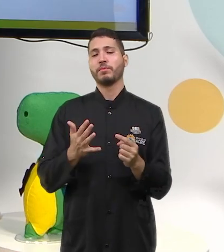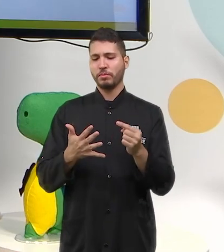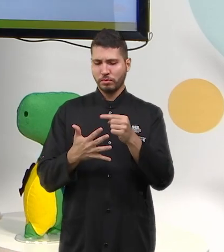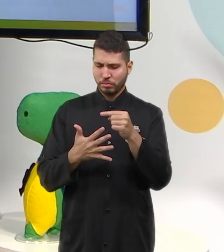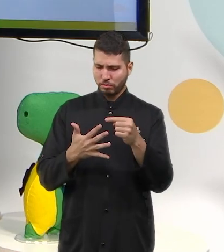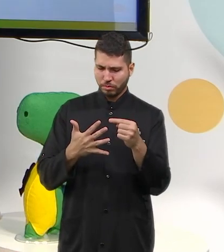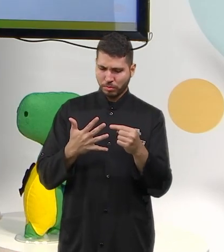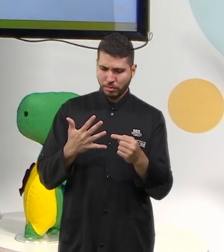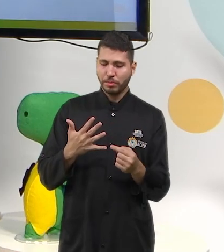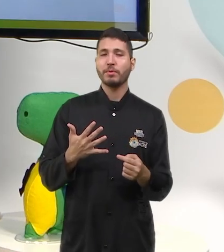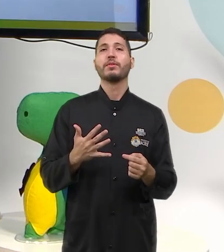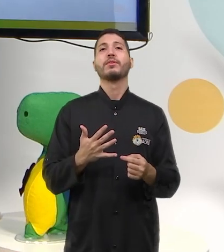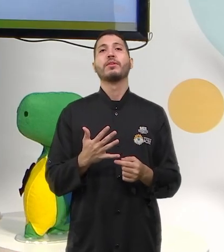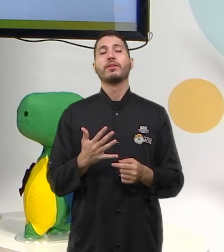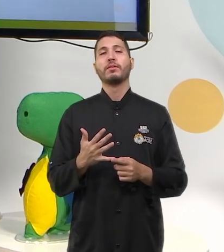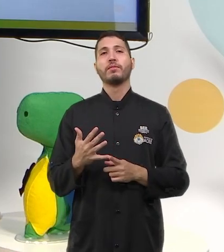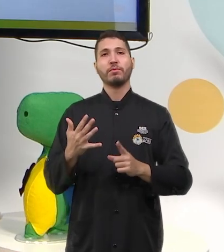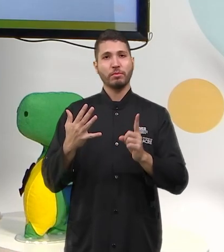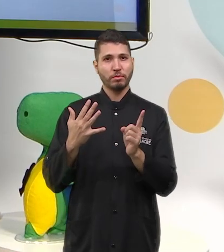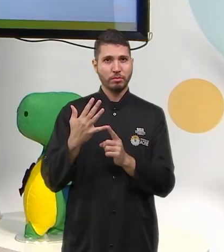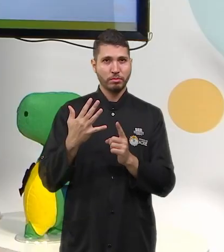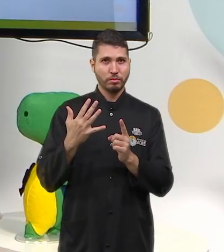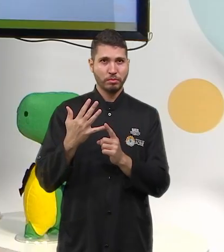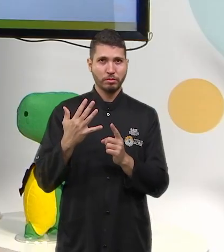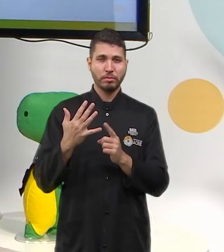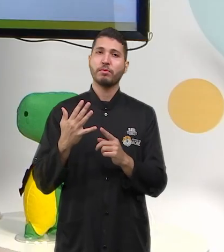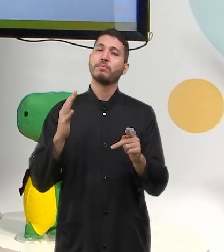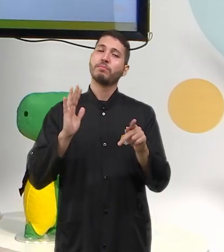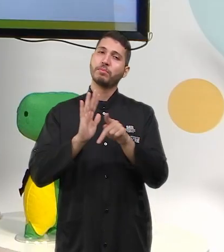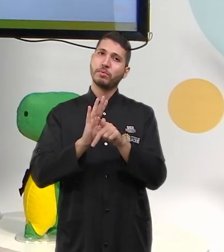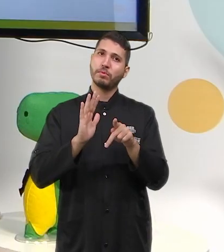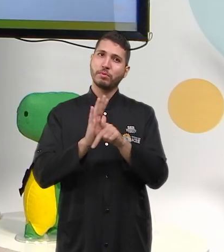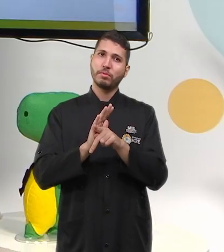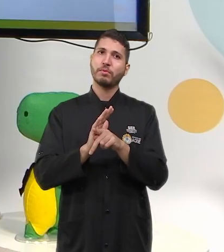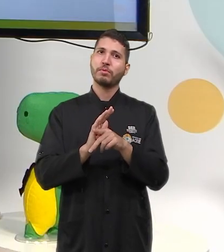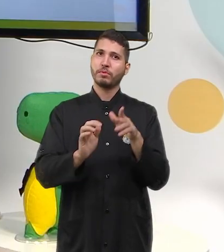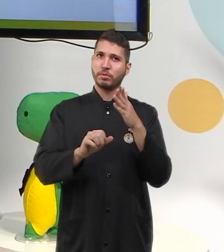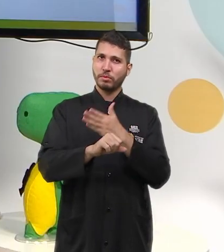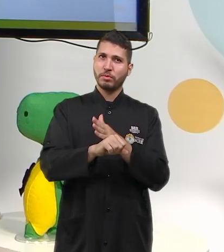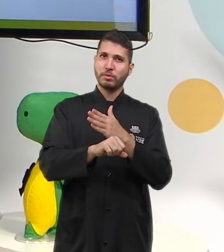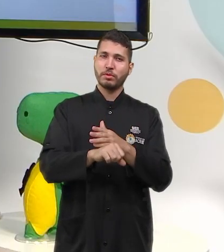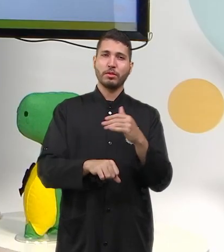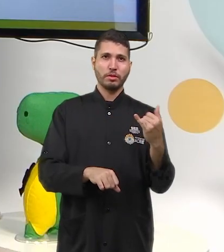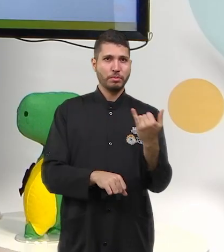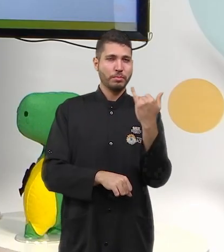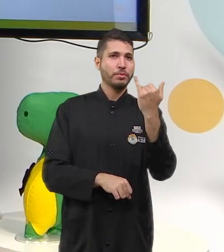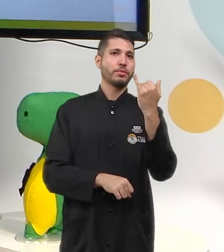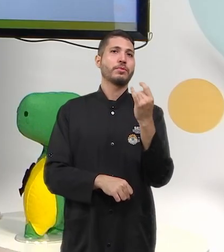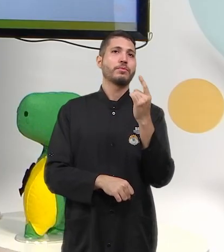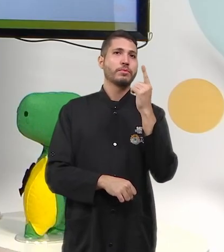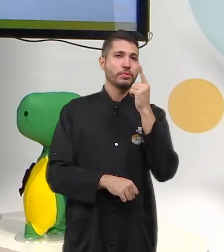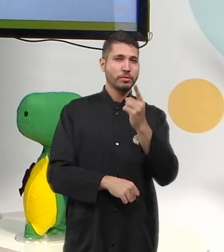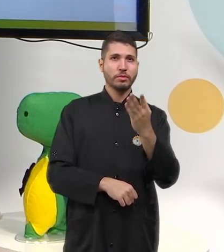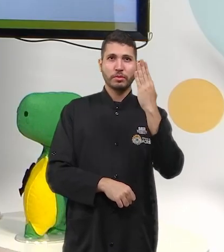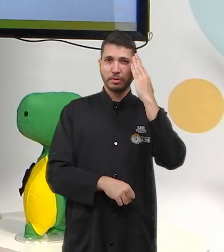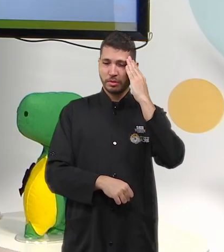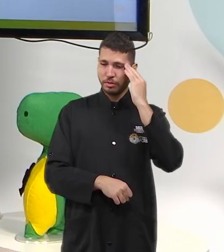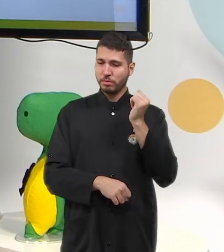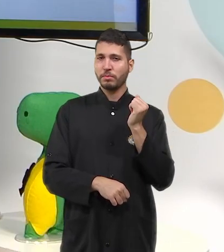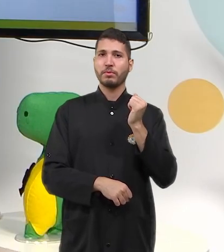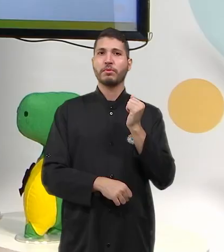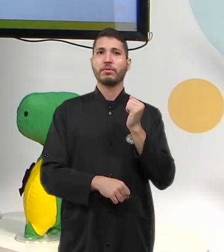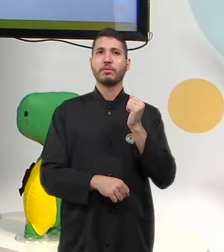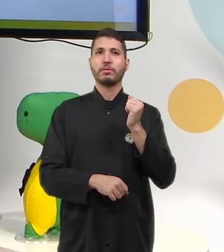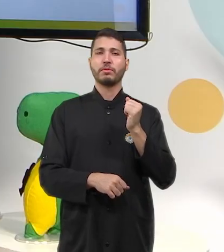outro elemento que atributo treinável, que é importante que a gente faça essa concepção, porque ele faz parte desse conjunto de